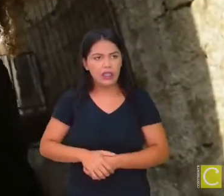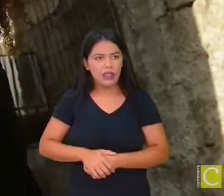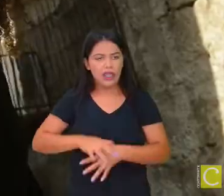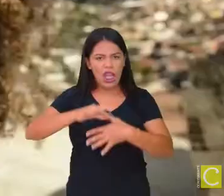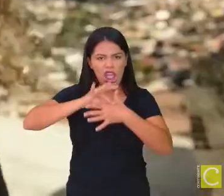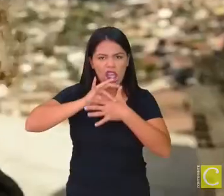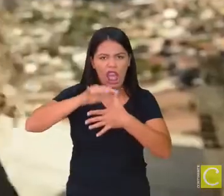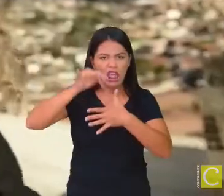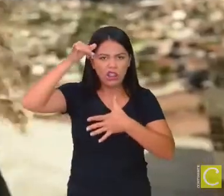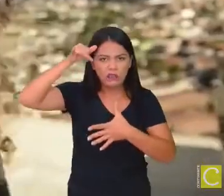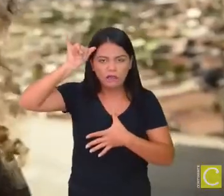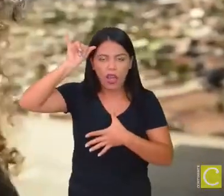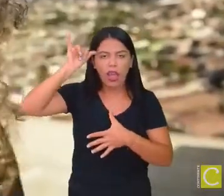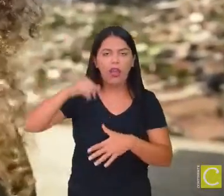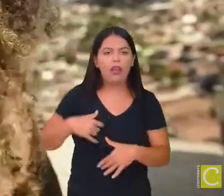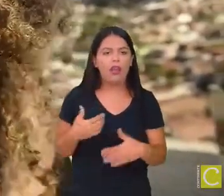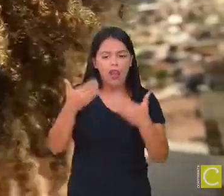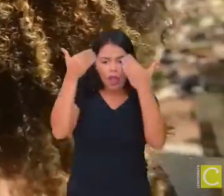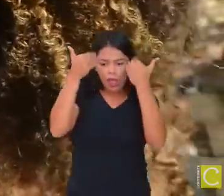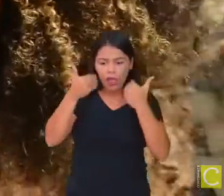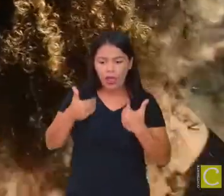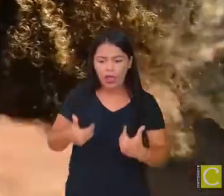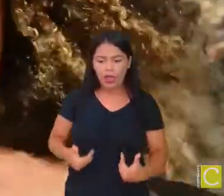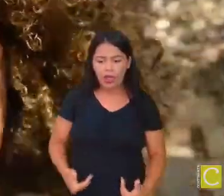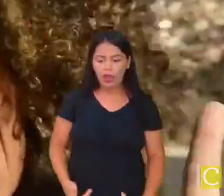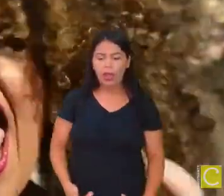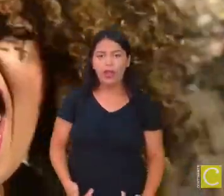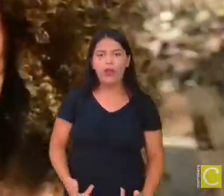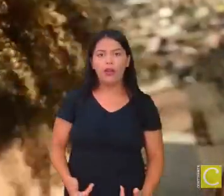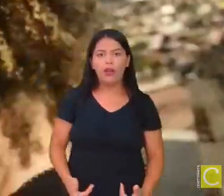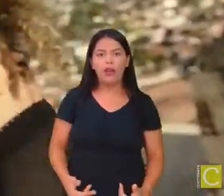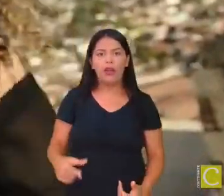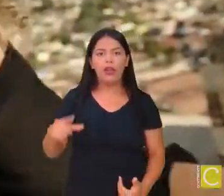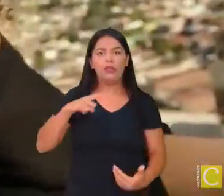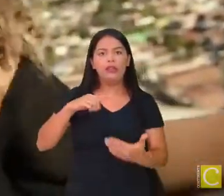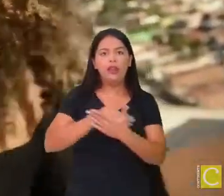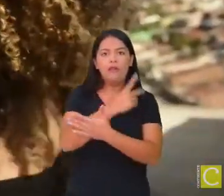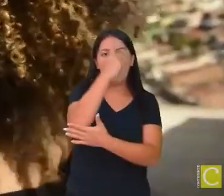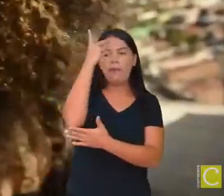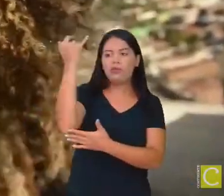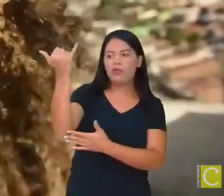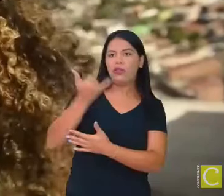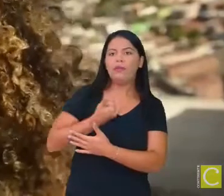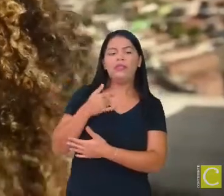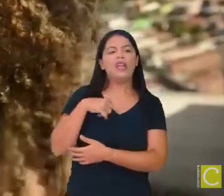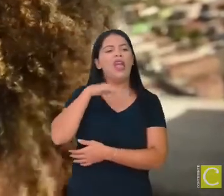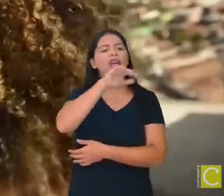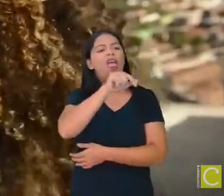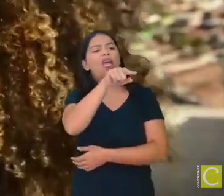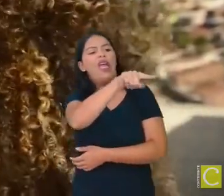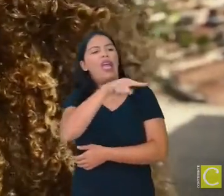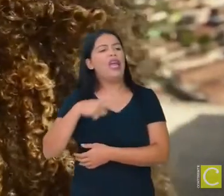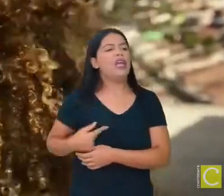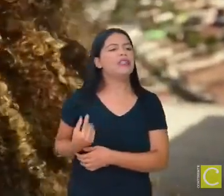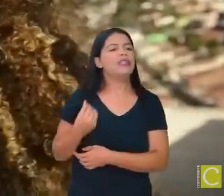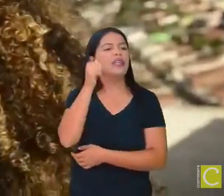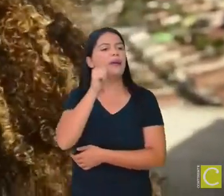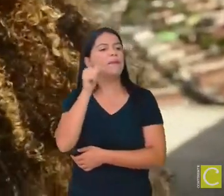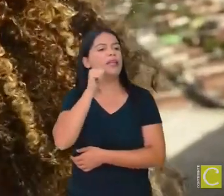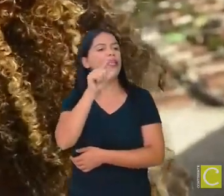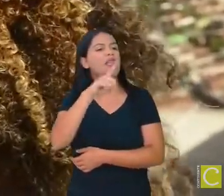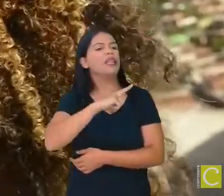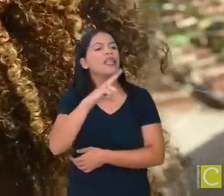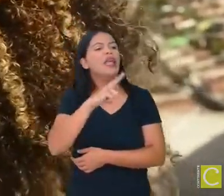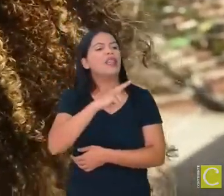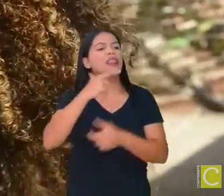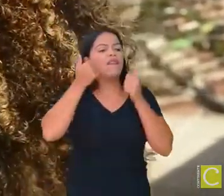eu. Tudo isso era eu e tinha gente que dizia: eita, que essa menina deu sorte, nasceu com o